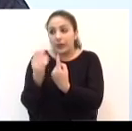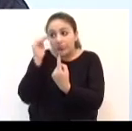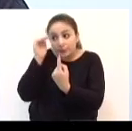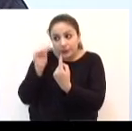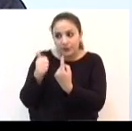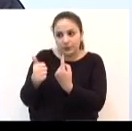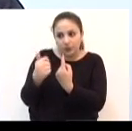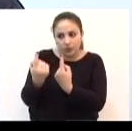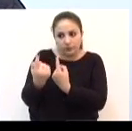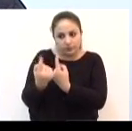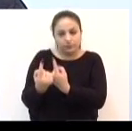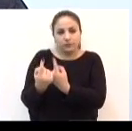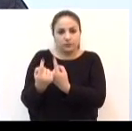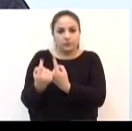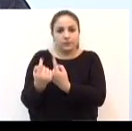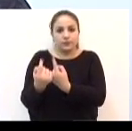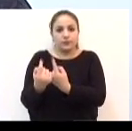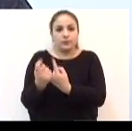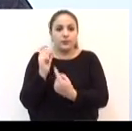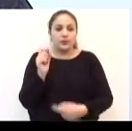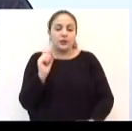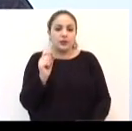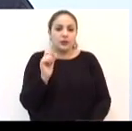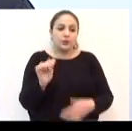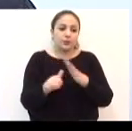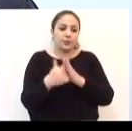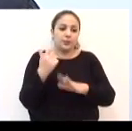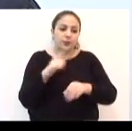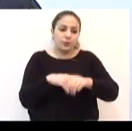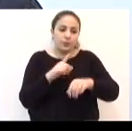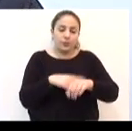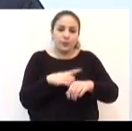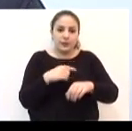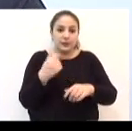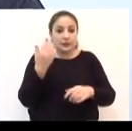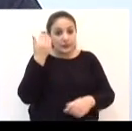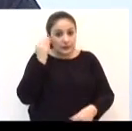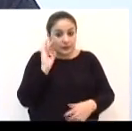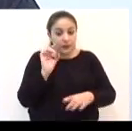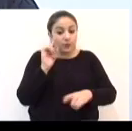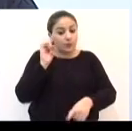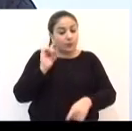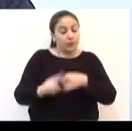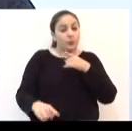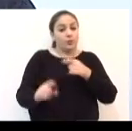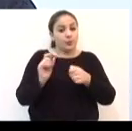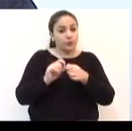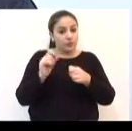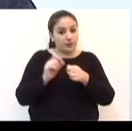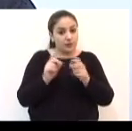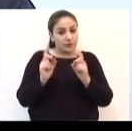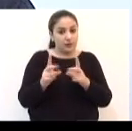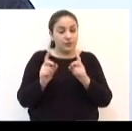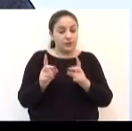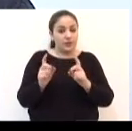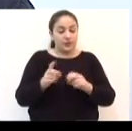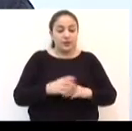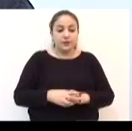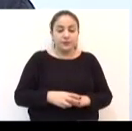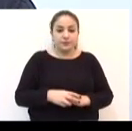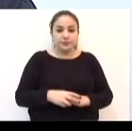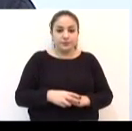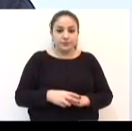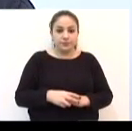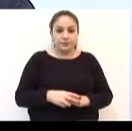né, para que eles, no primeiro momento, eles entendam que é proibido fazer aquele comércio, desempenhar aquela atividade,